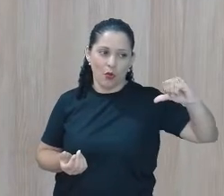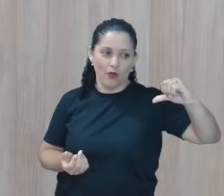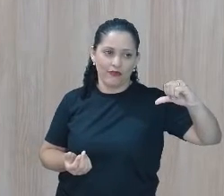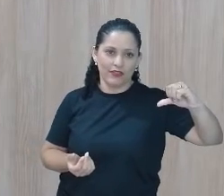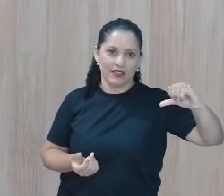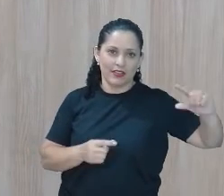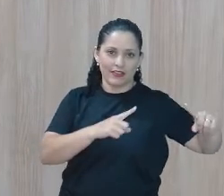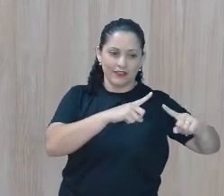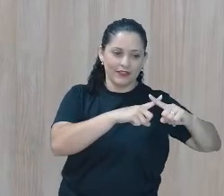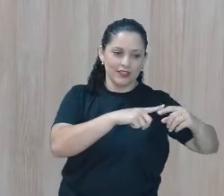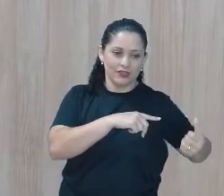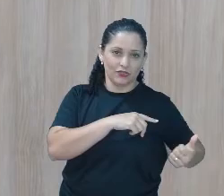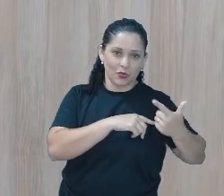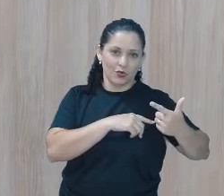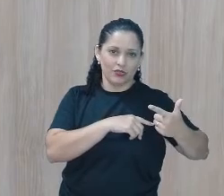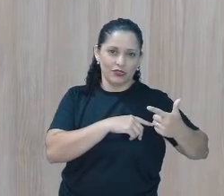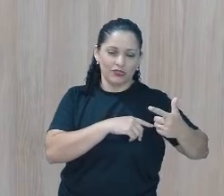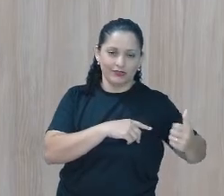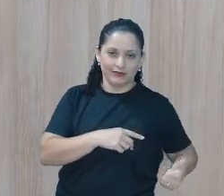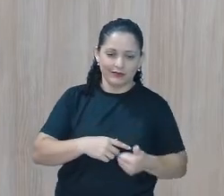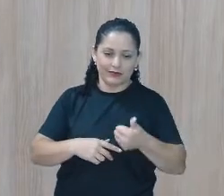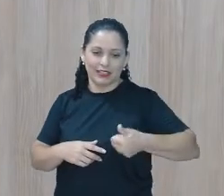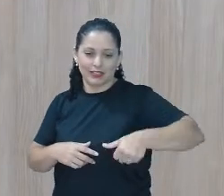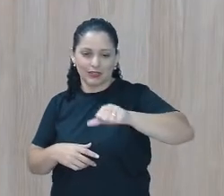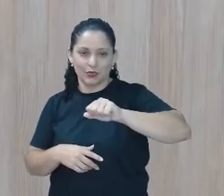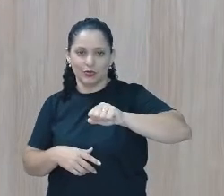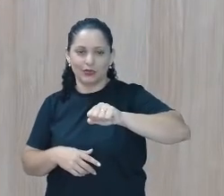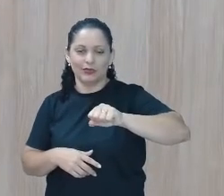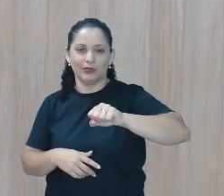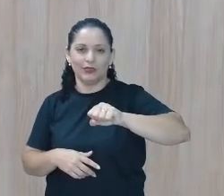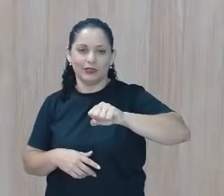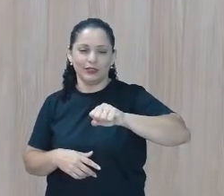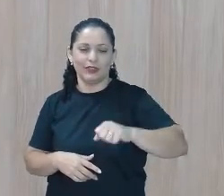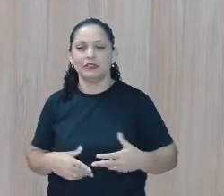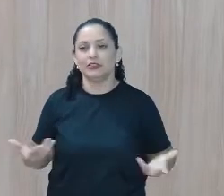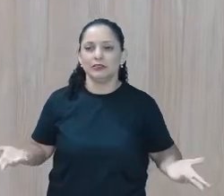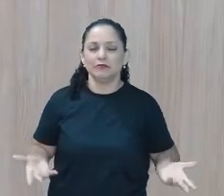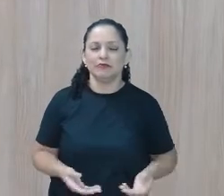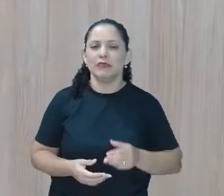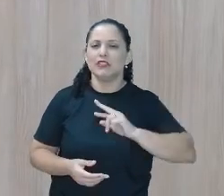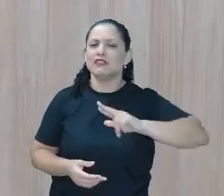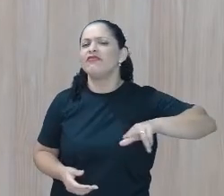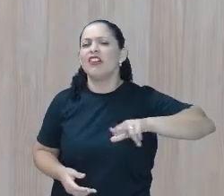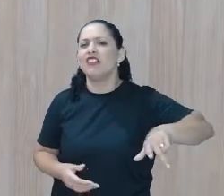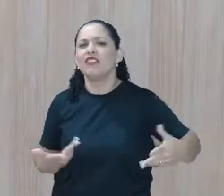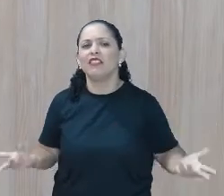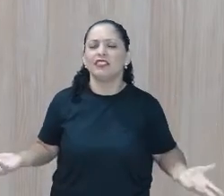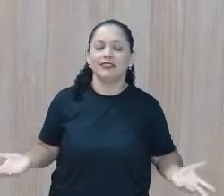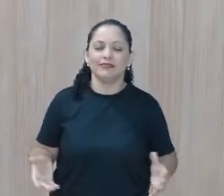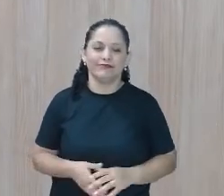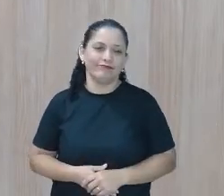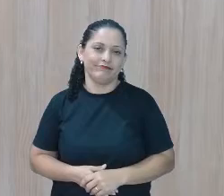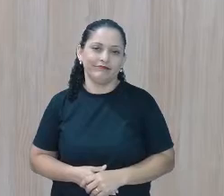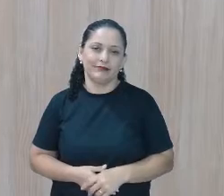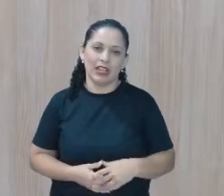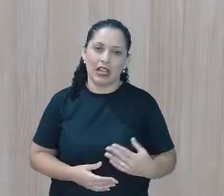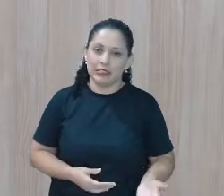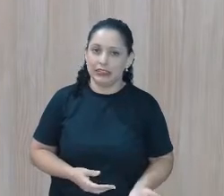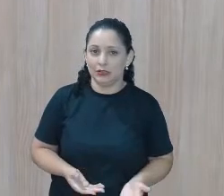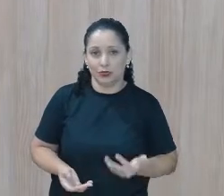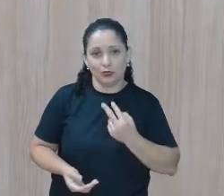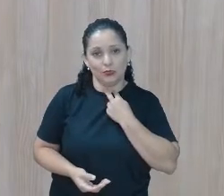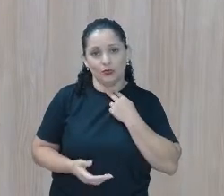por 2, dá quanto? 18. Então, opa, ok. Ah, Pedro, se não desse 18, aí a gente não